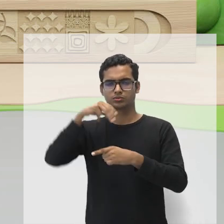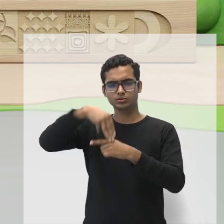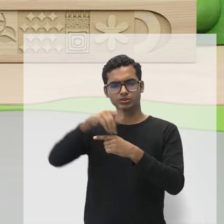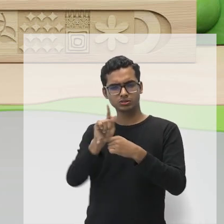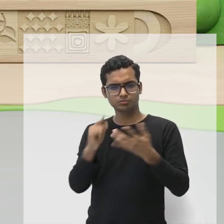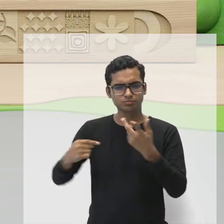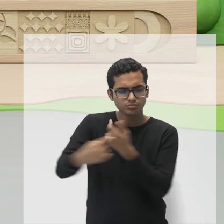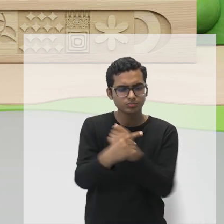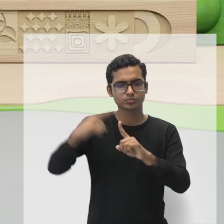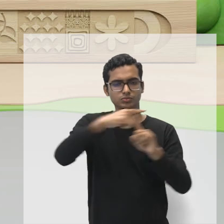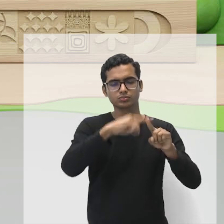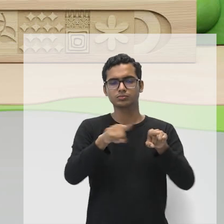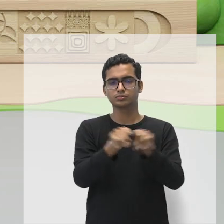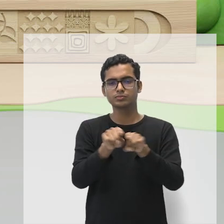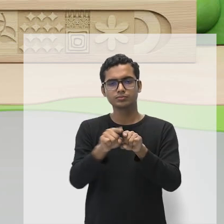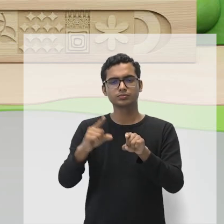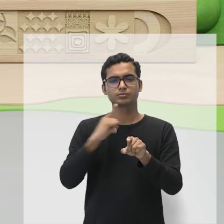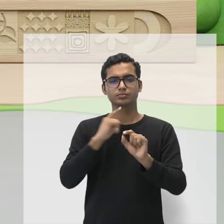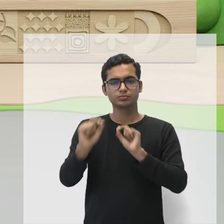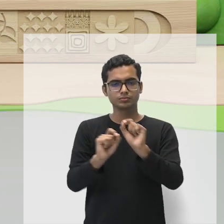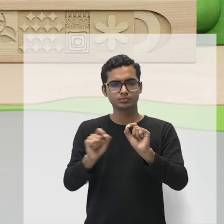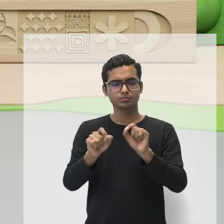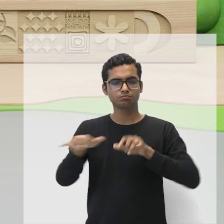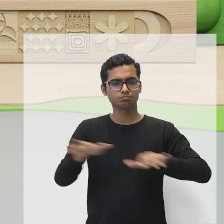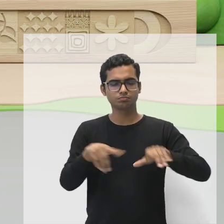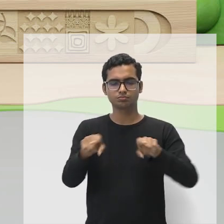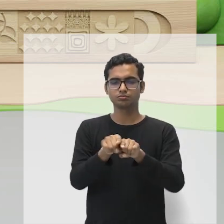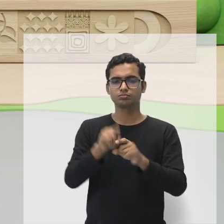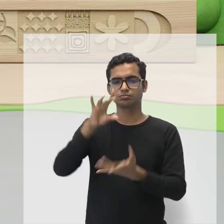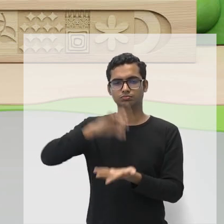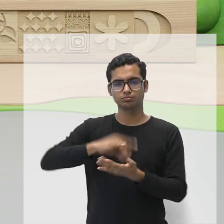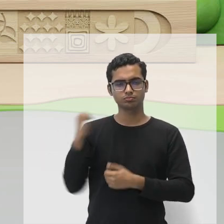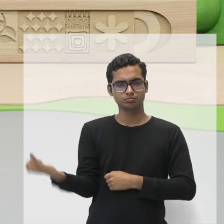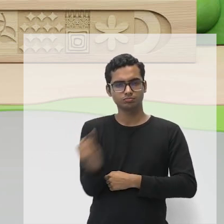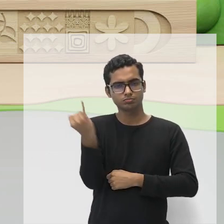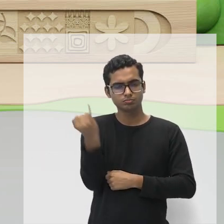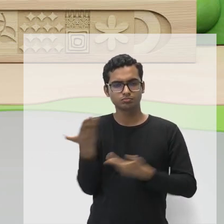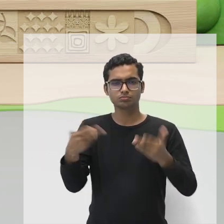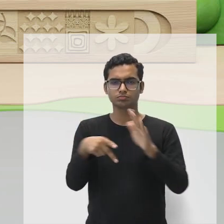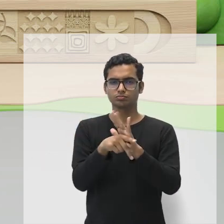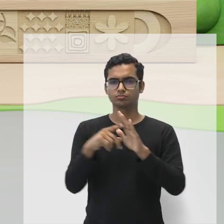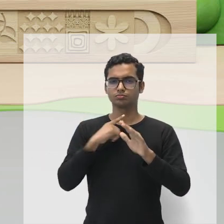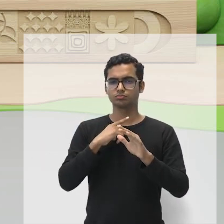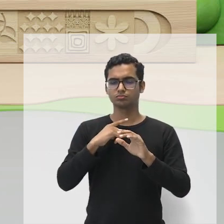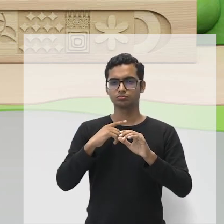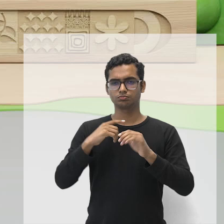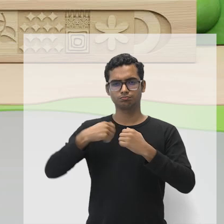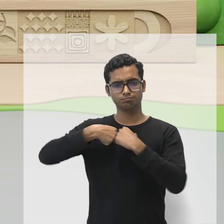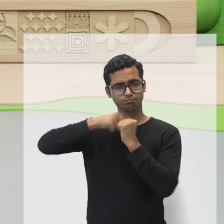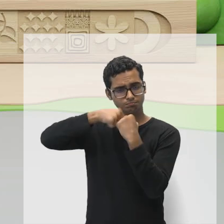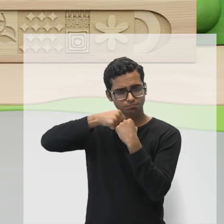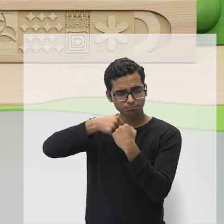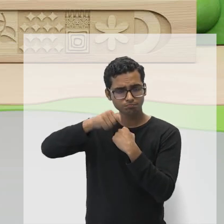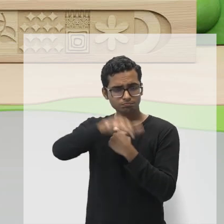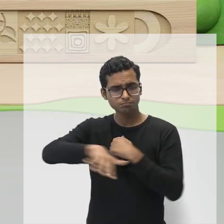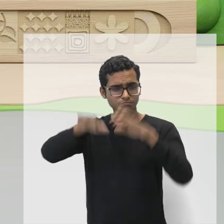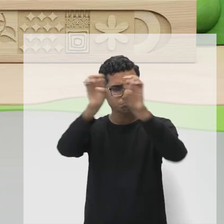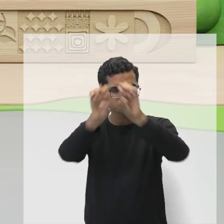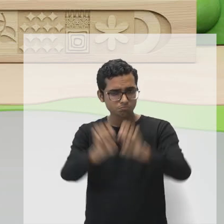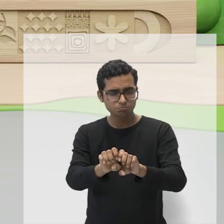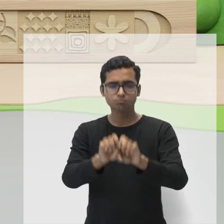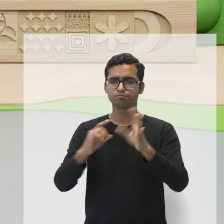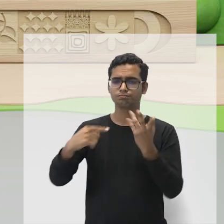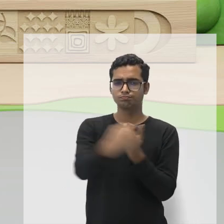magnésio, locomoção e movimento. E o nosso sistema articular? São um conjunto de articulações do